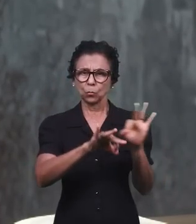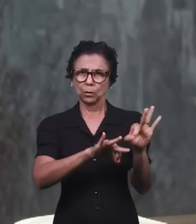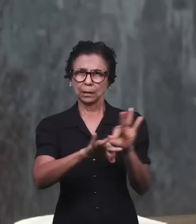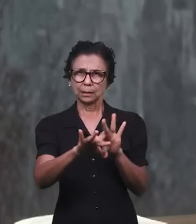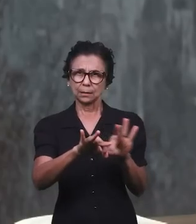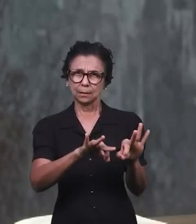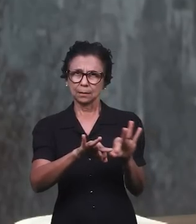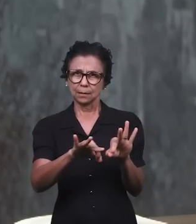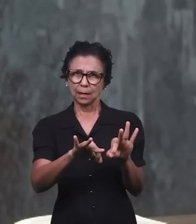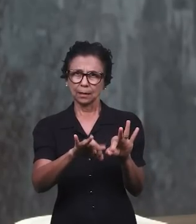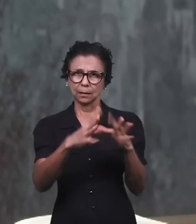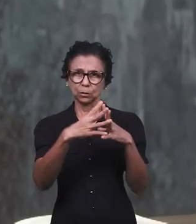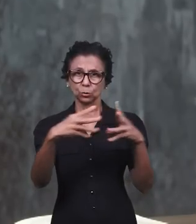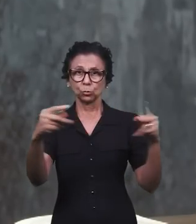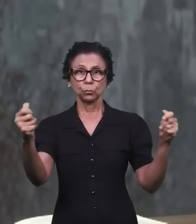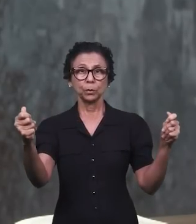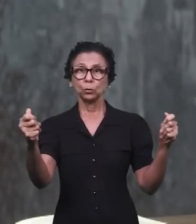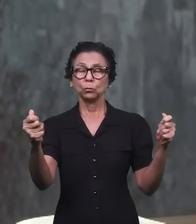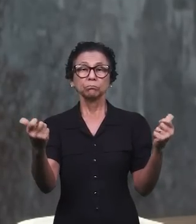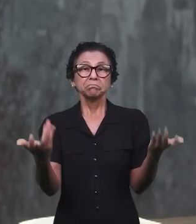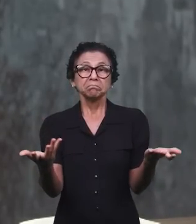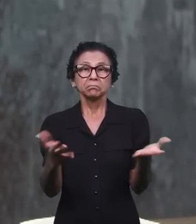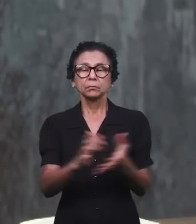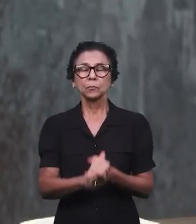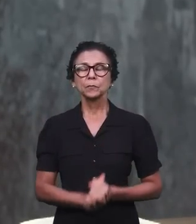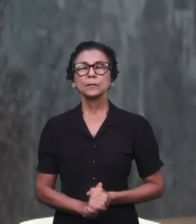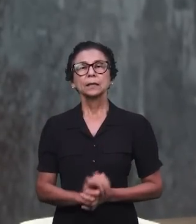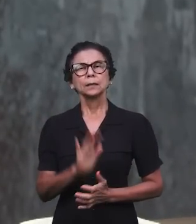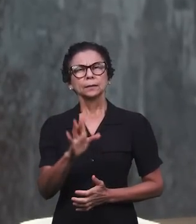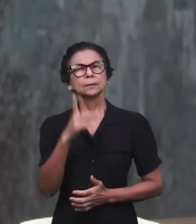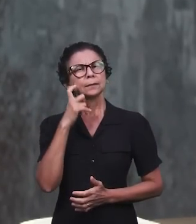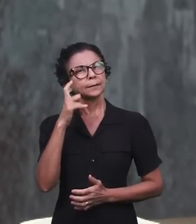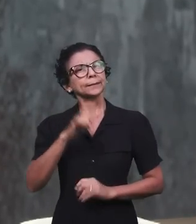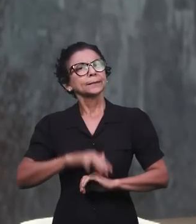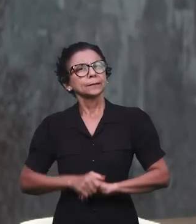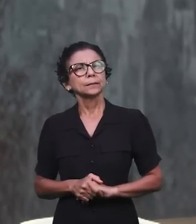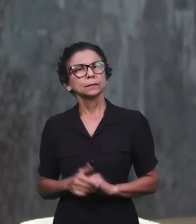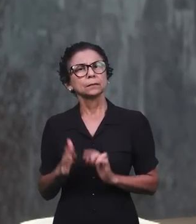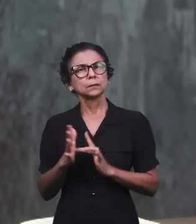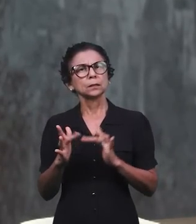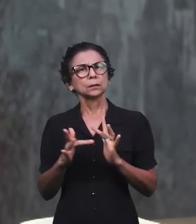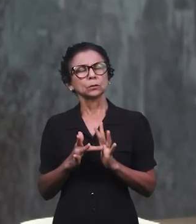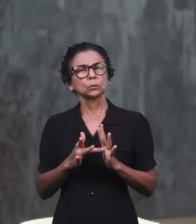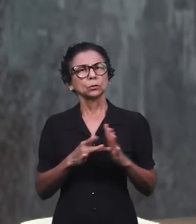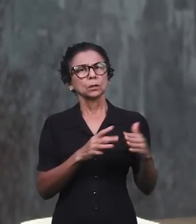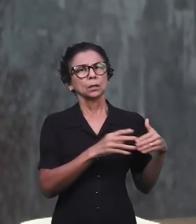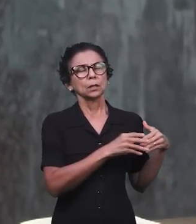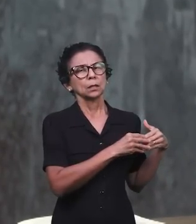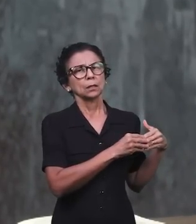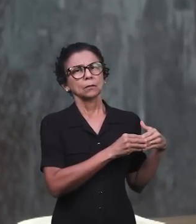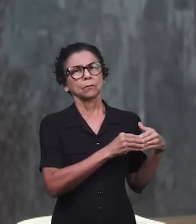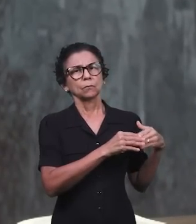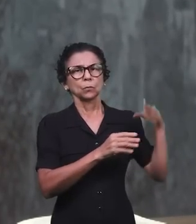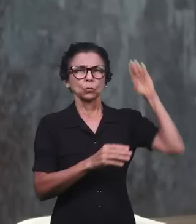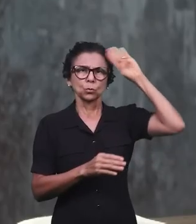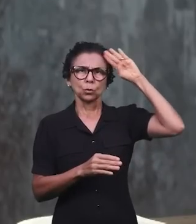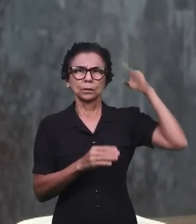território, deixou de existir. Interessante que quando Jesus foi levado diante de Pilatos e Pilatos